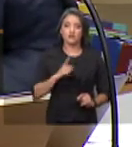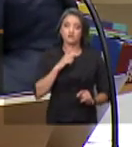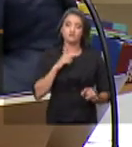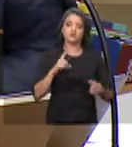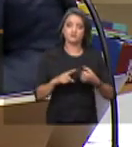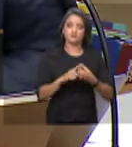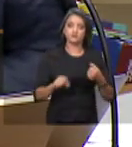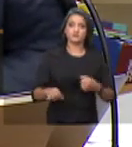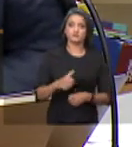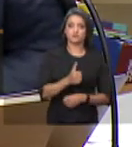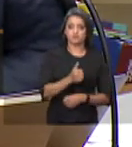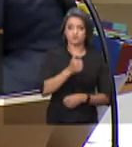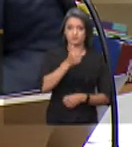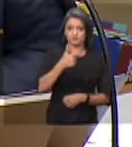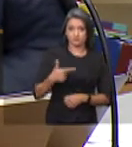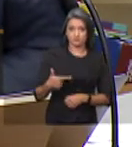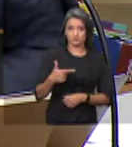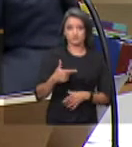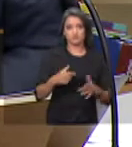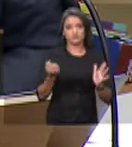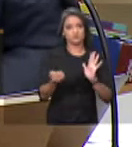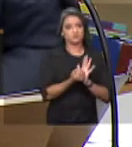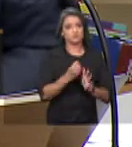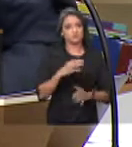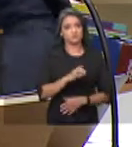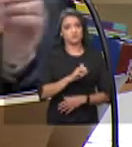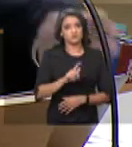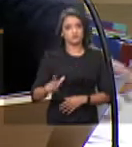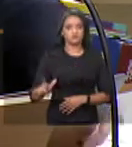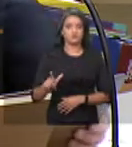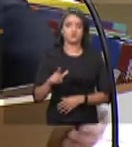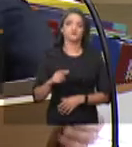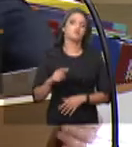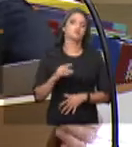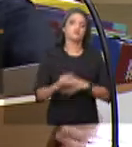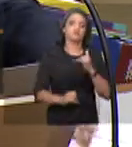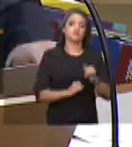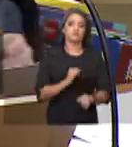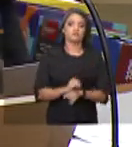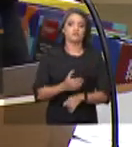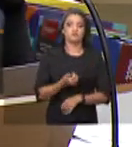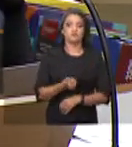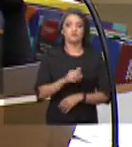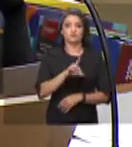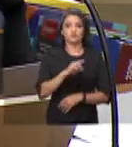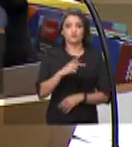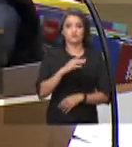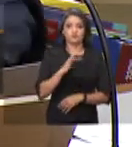do Marco civil da internet já na dpf